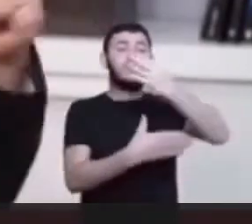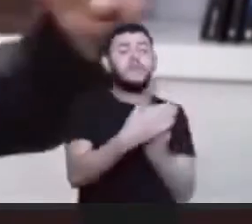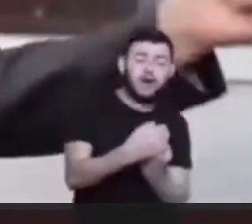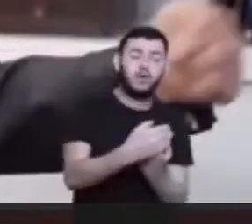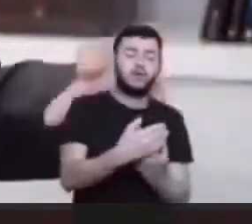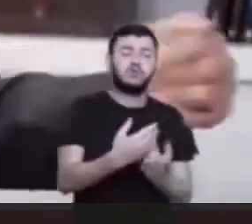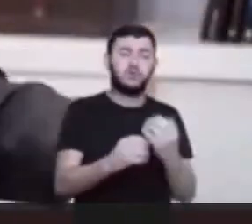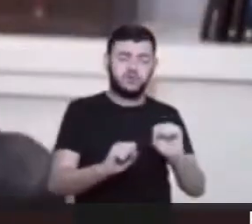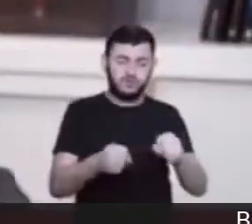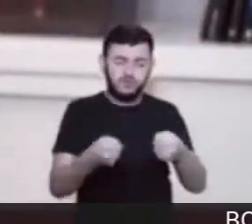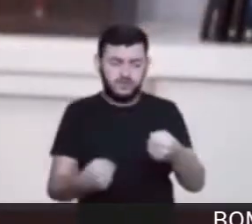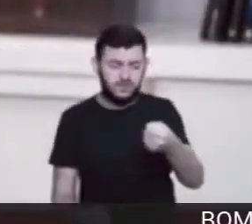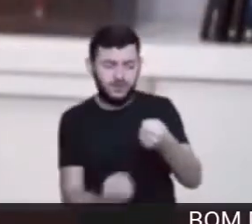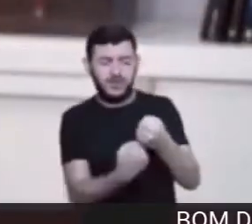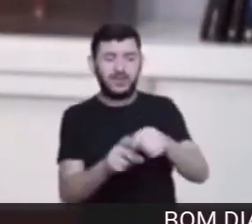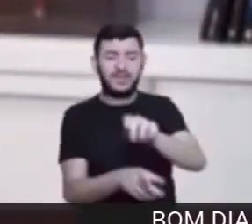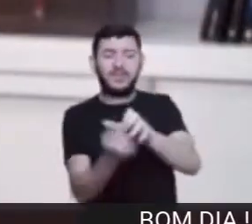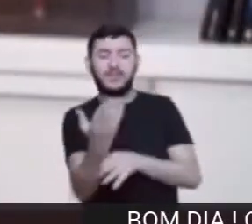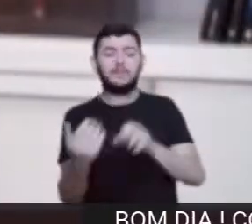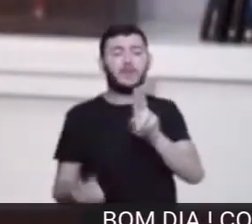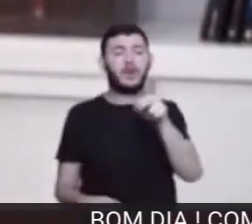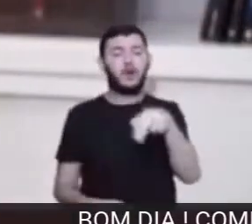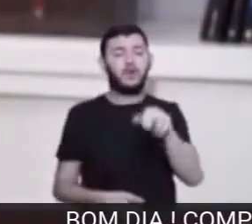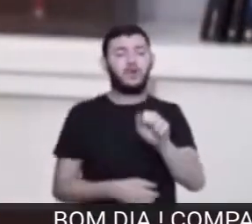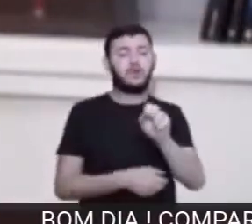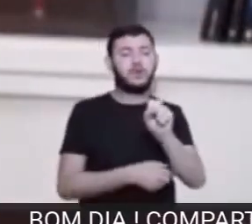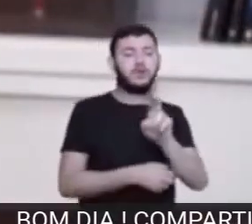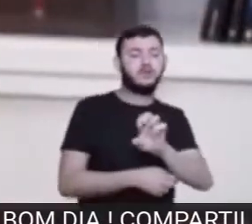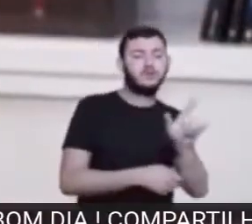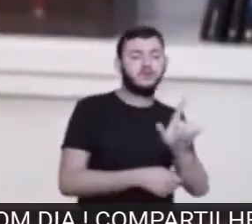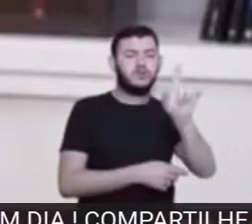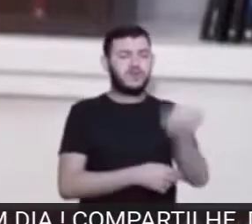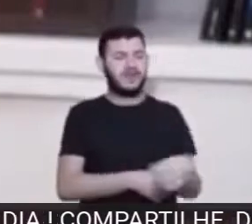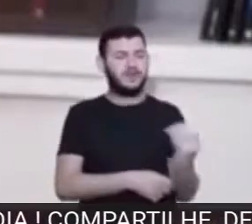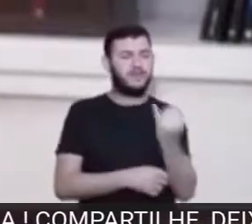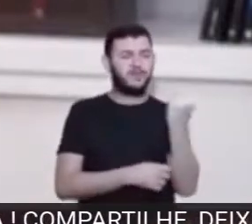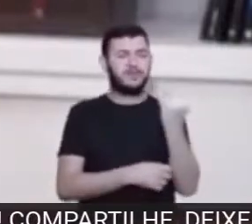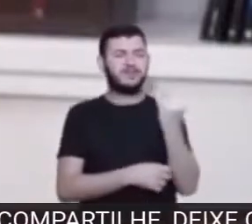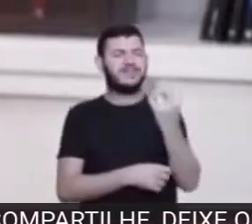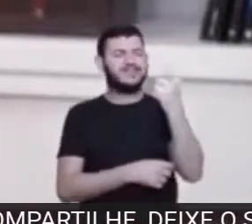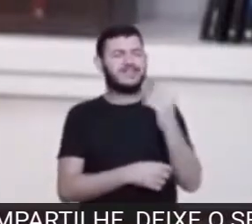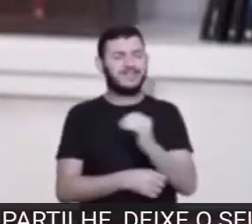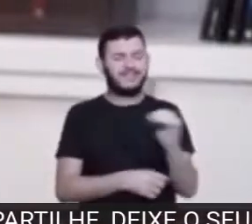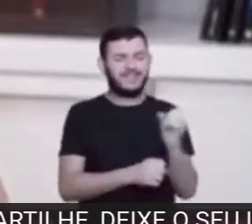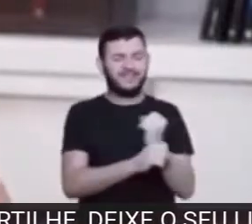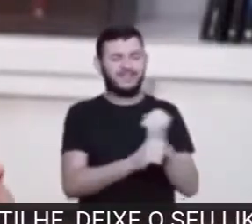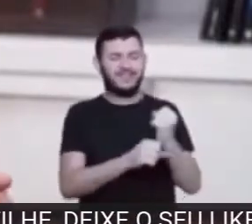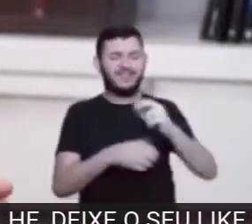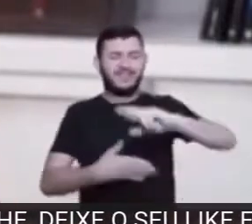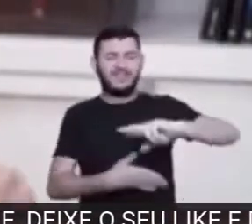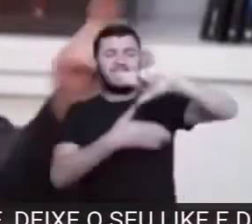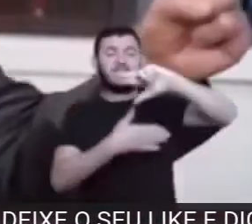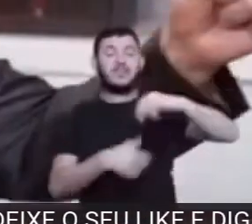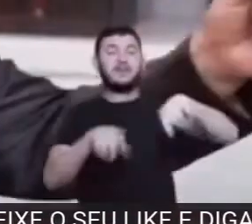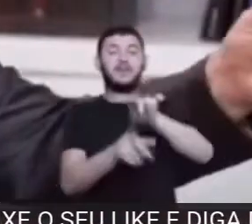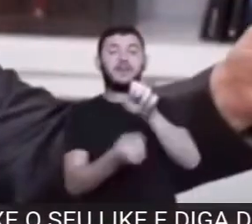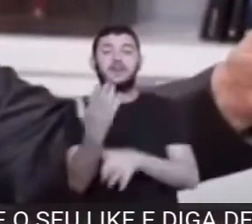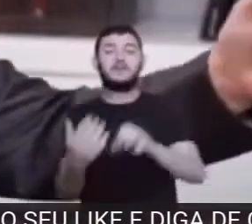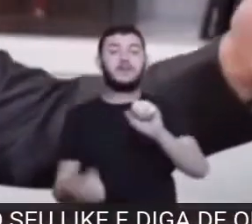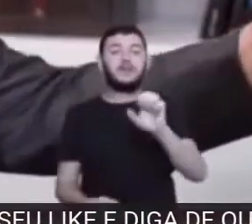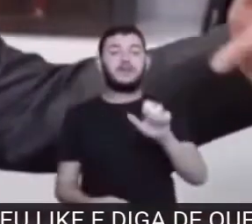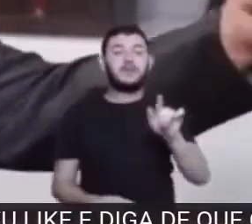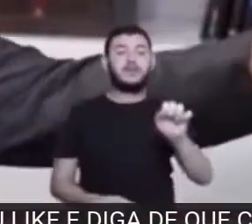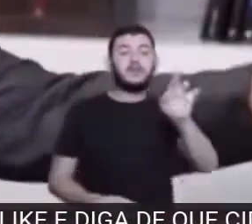importante feita em 500 anos de América Latina. Nós criamos a CELAC, sem a participação do Canadá e dos Estados Unidos. E